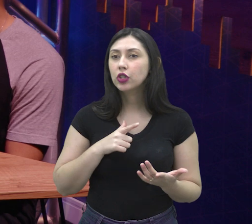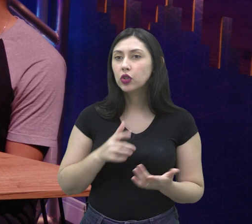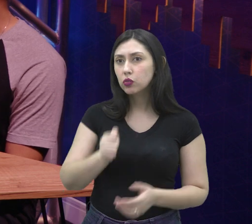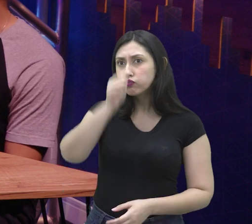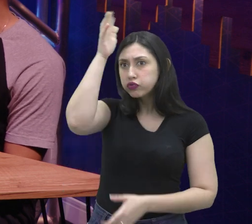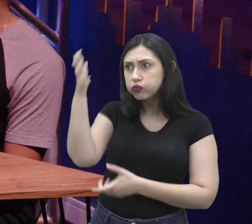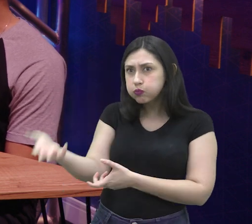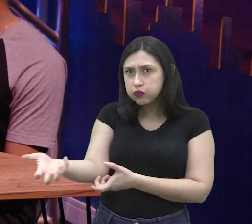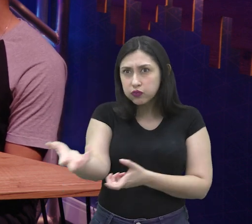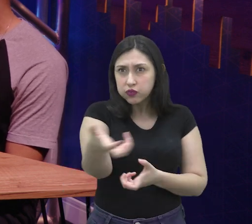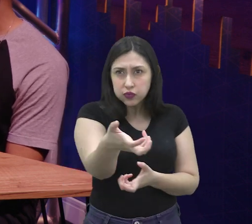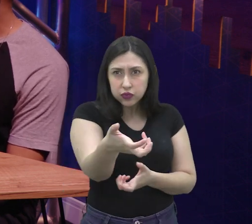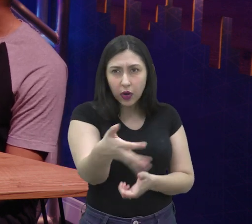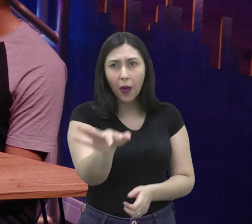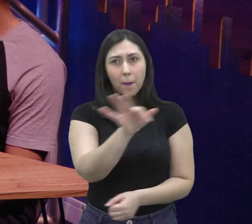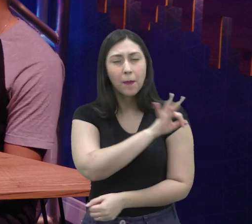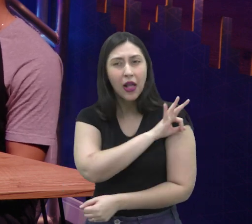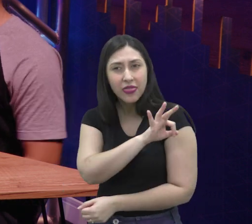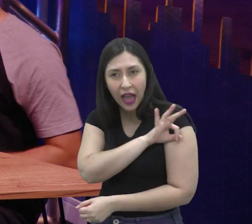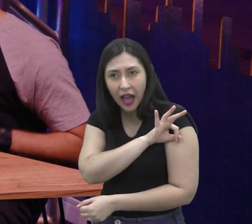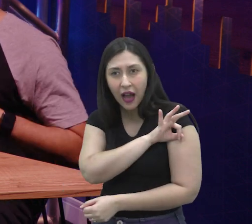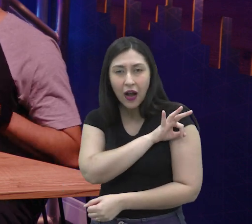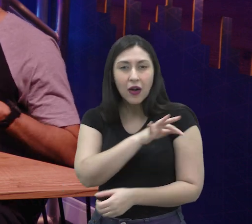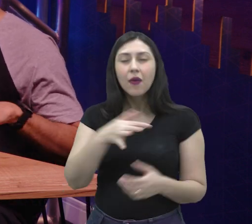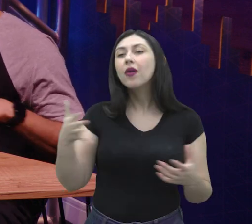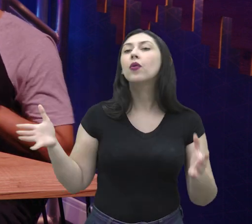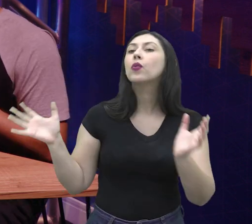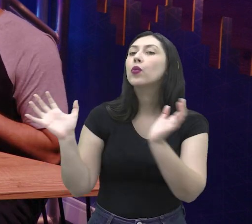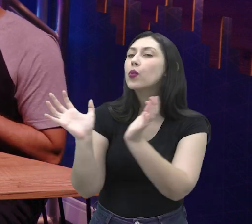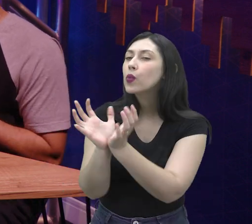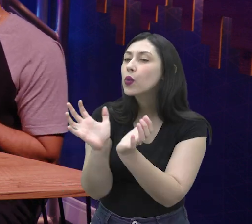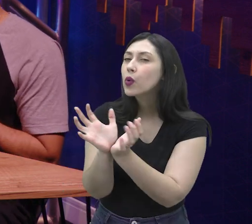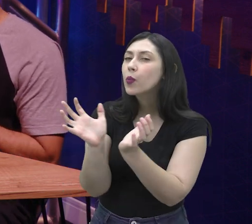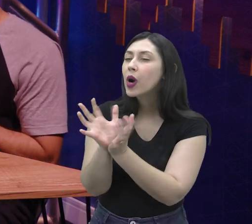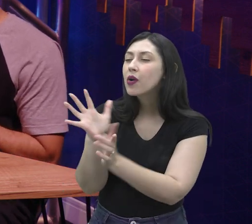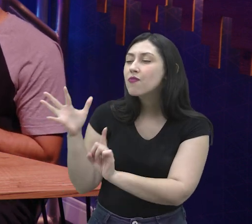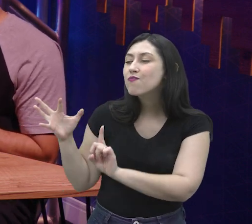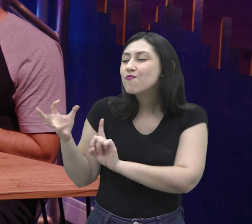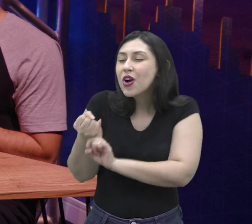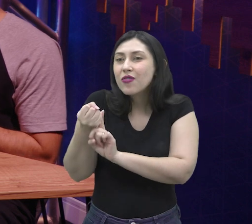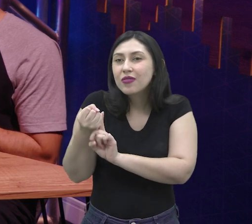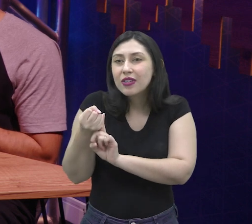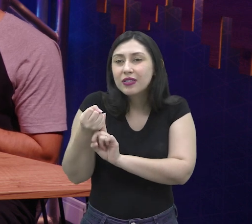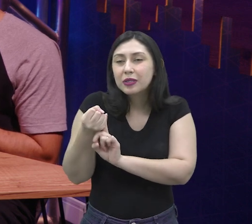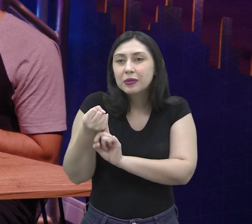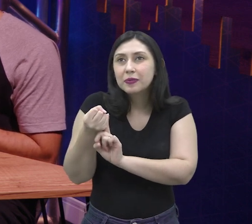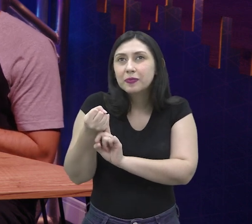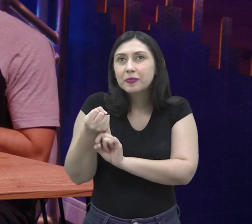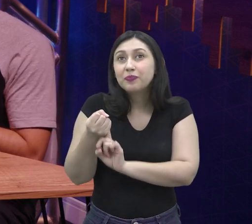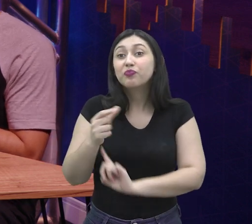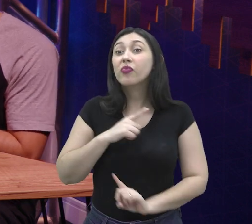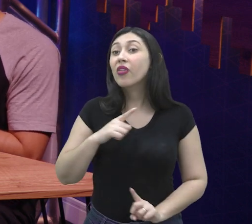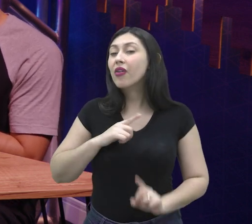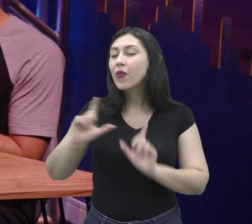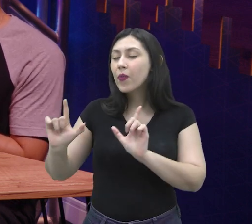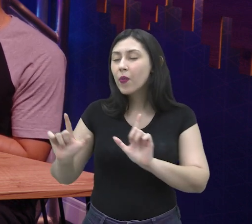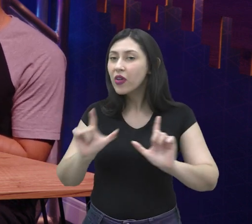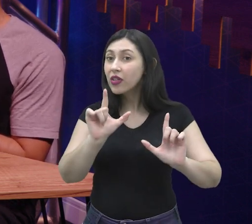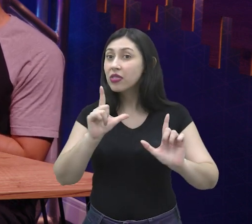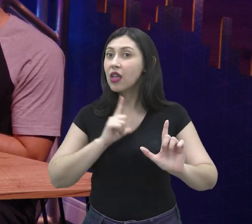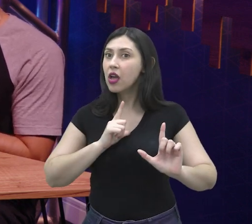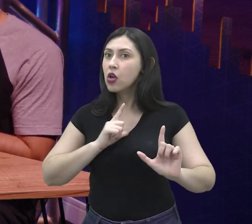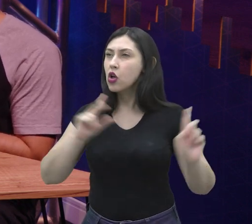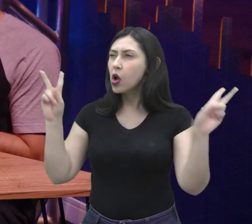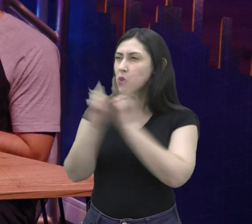bombeiro, um alpinista, um policial, né? Era um grupinho de resgate ali. E tem um episódio que tem